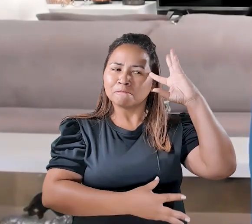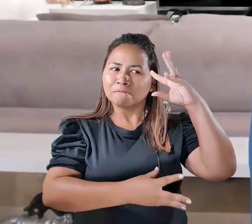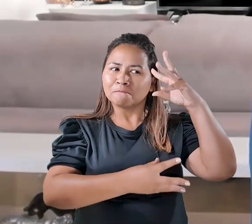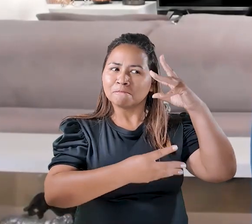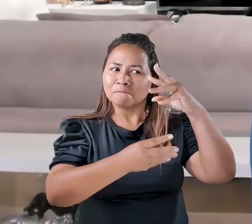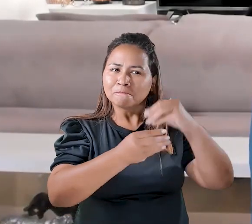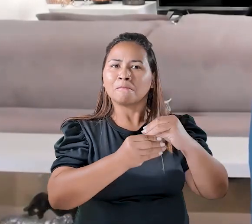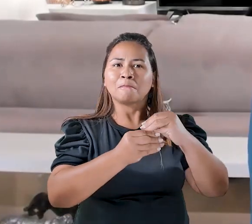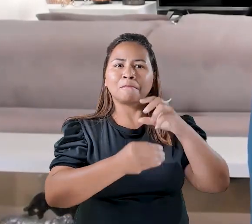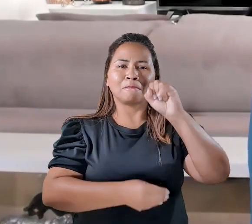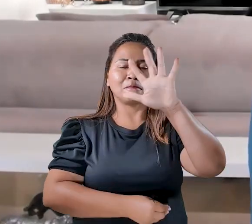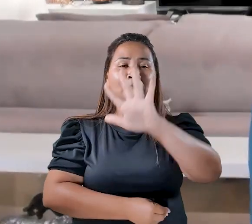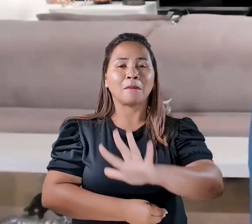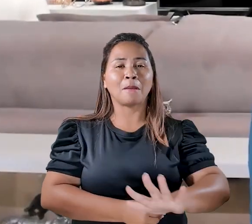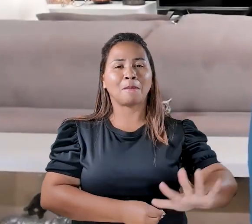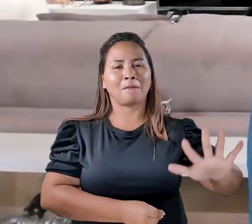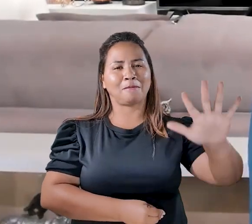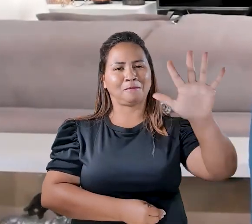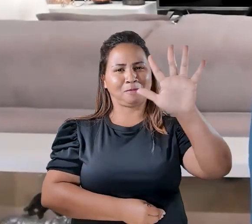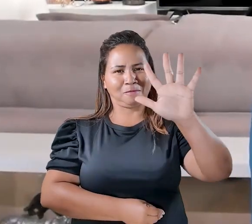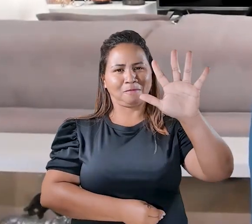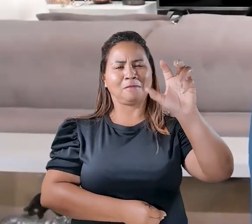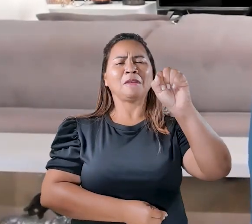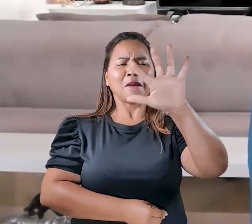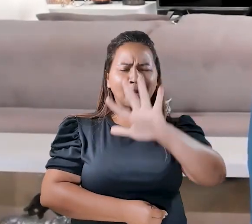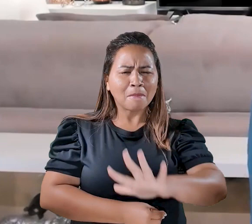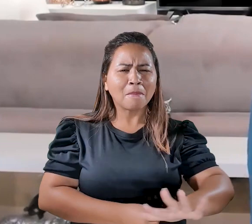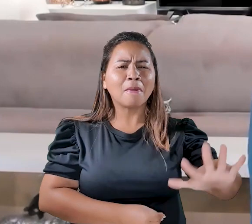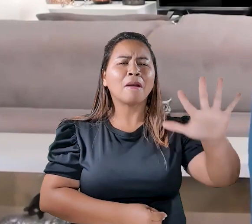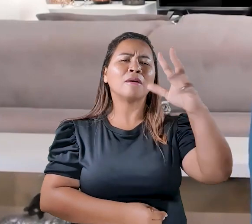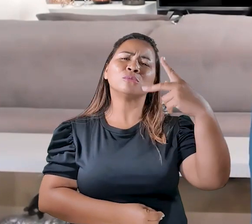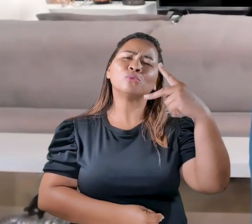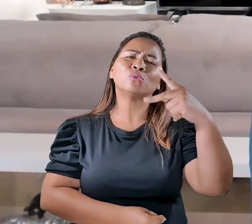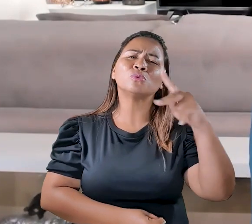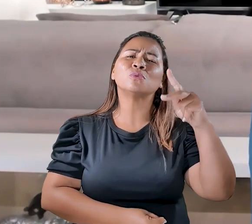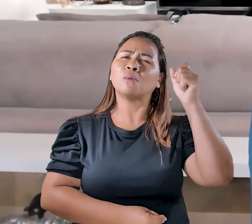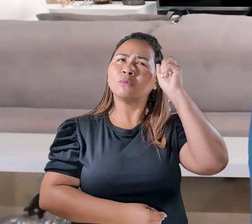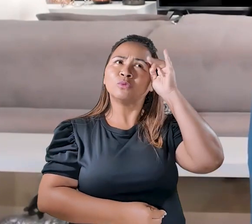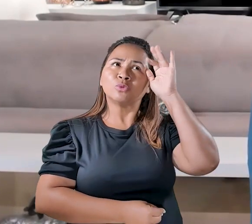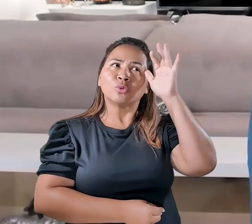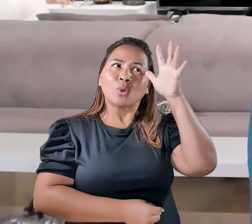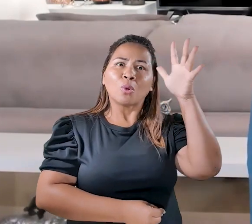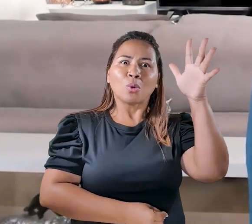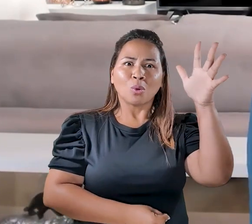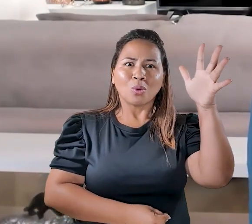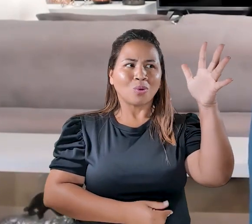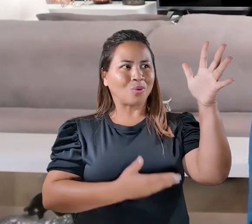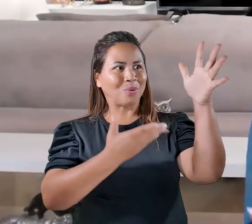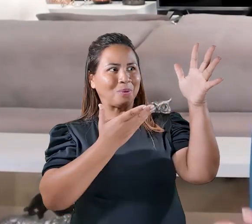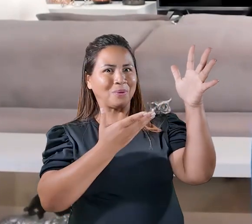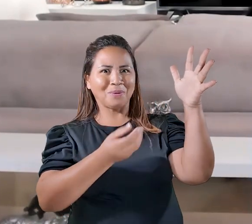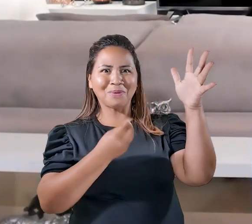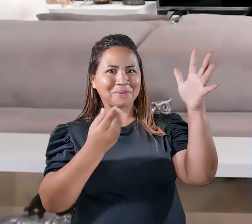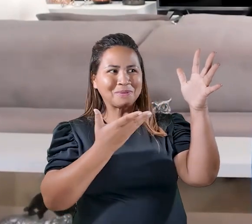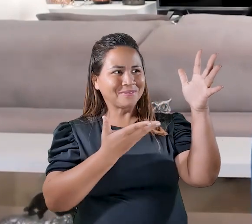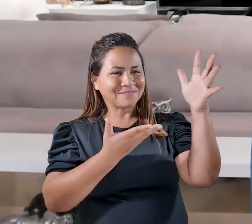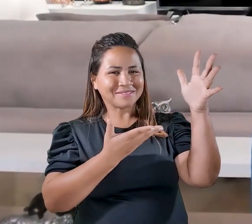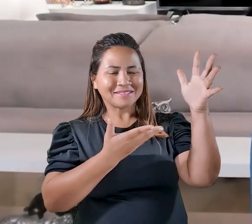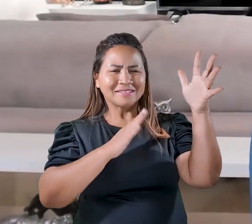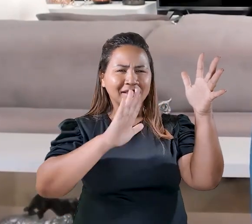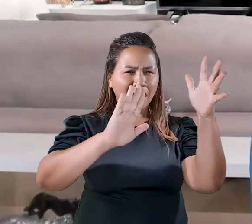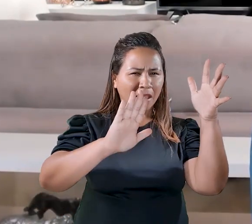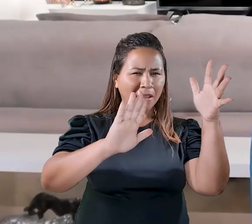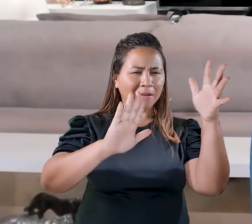E nesse momento, você vai pensar o que te impede? O que te impede de realizar esse